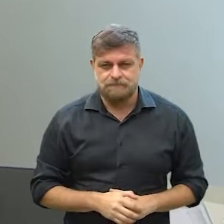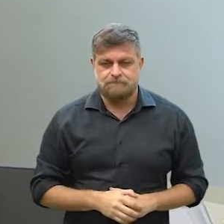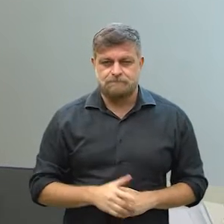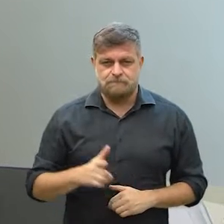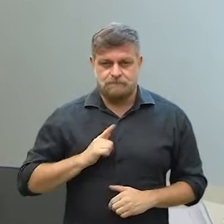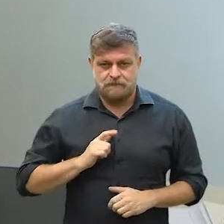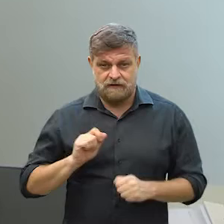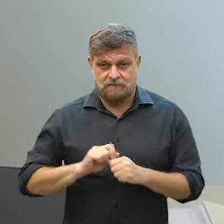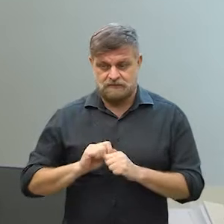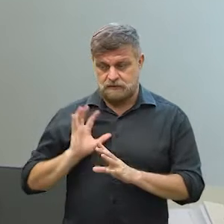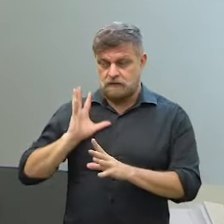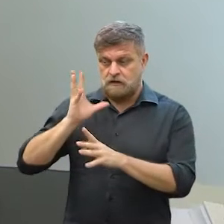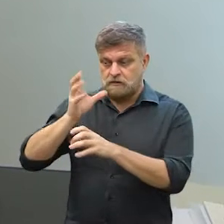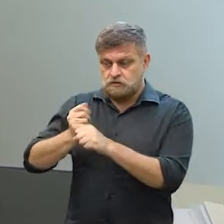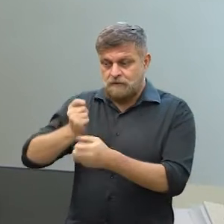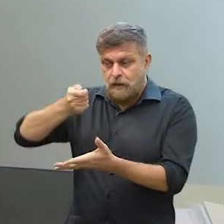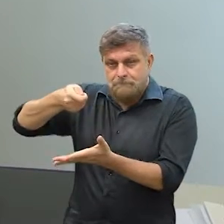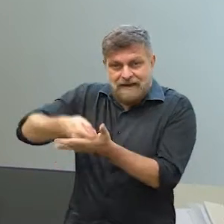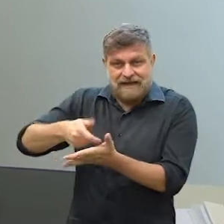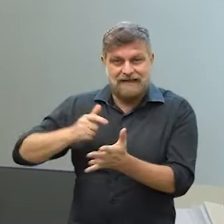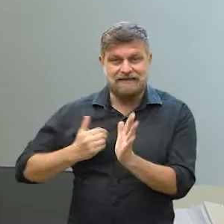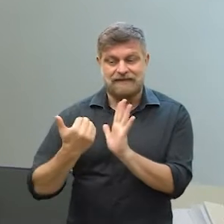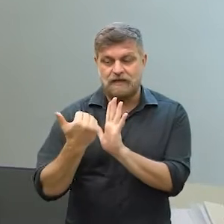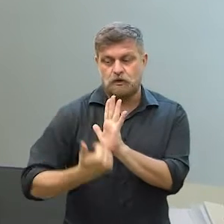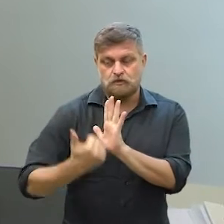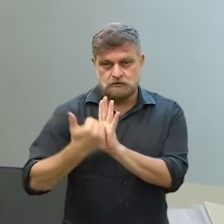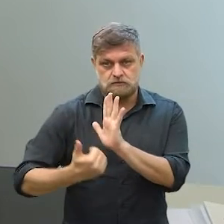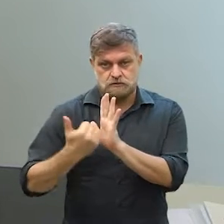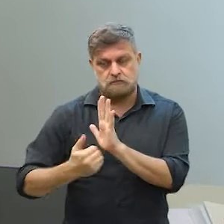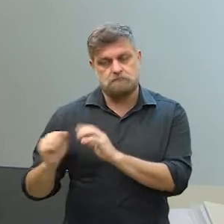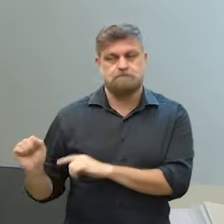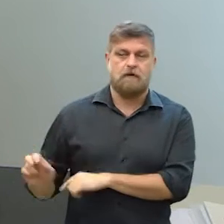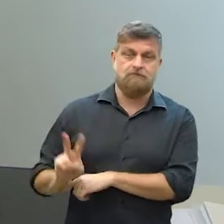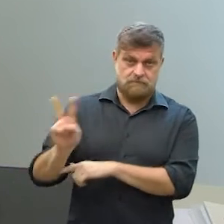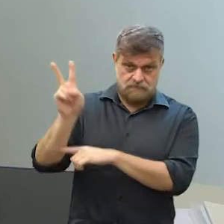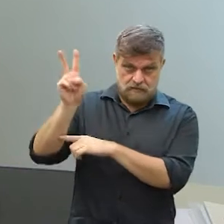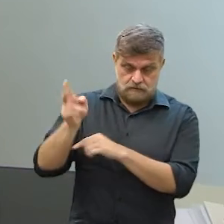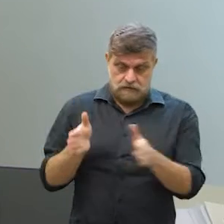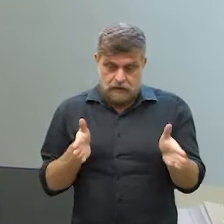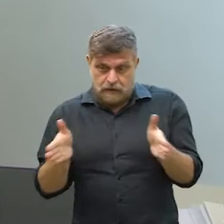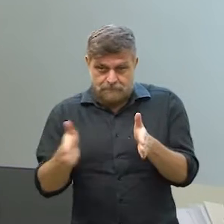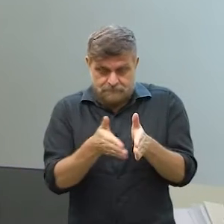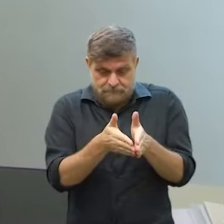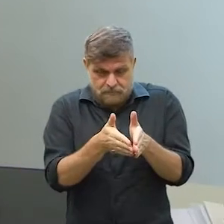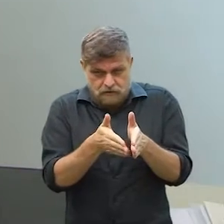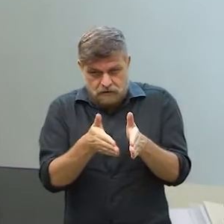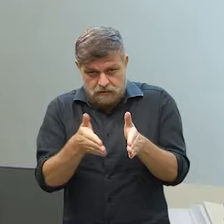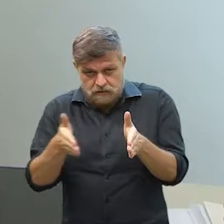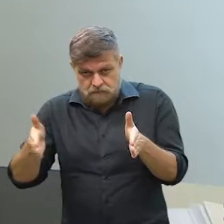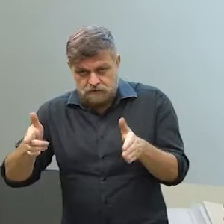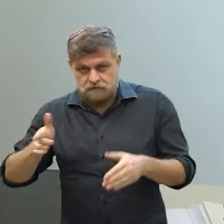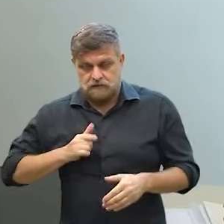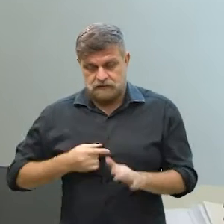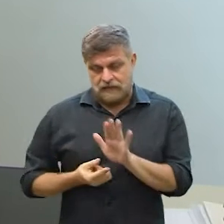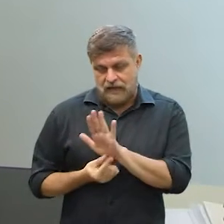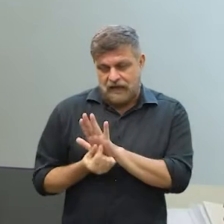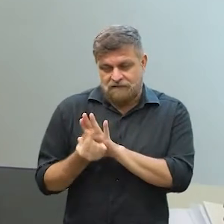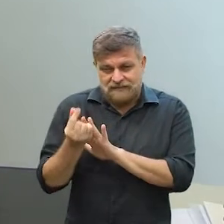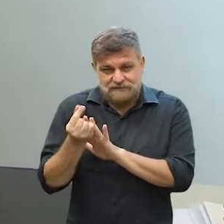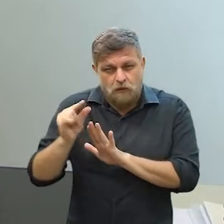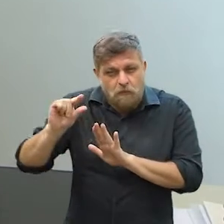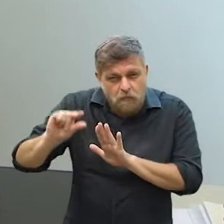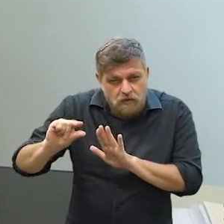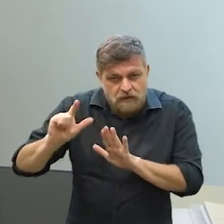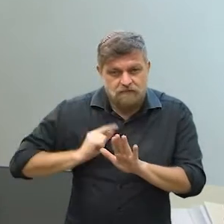residenciais e tentar fazer o pagamento à vista porque tem um desconto que é muito vantajoso nesse período que